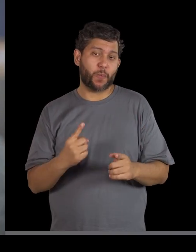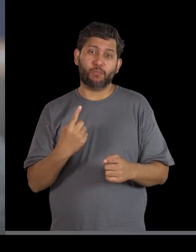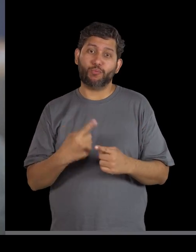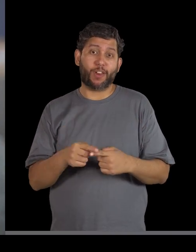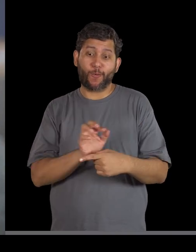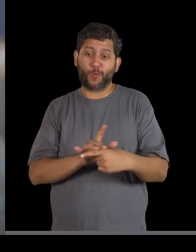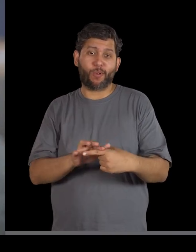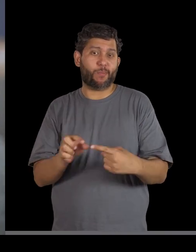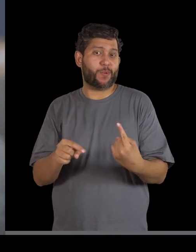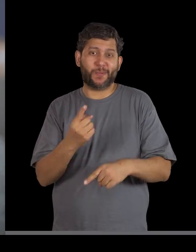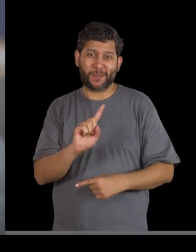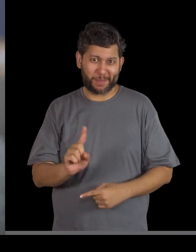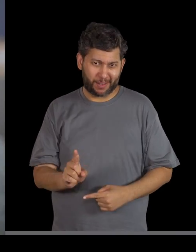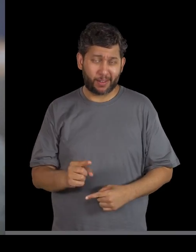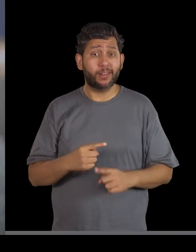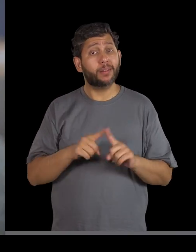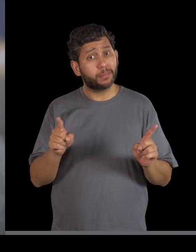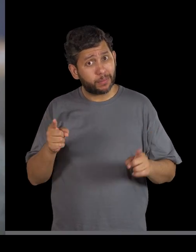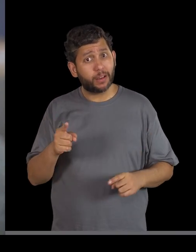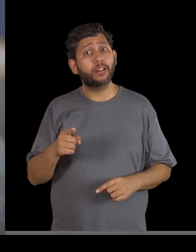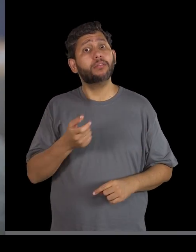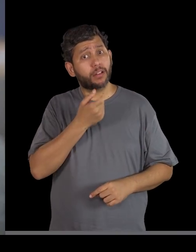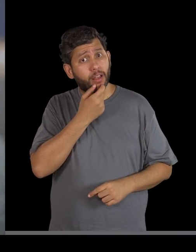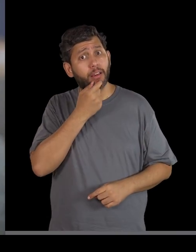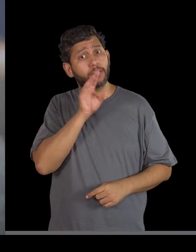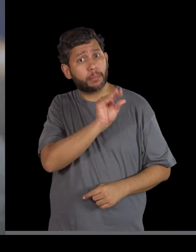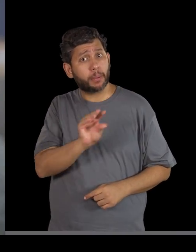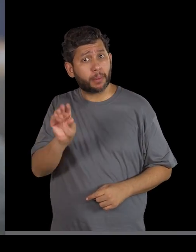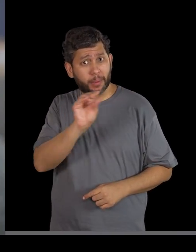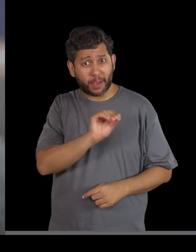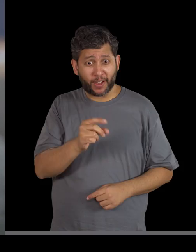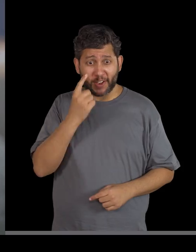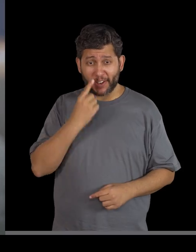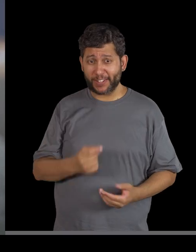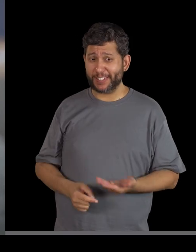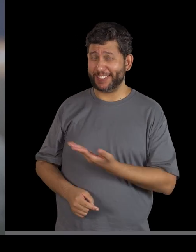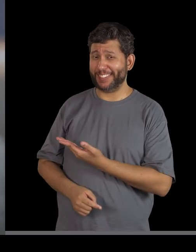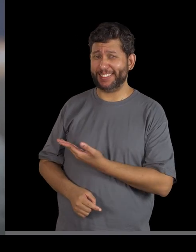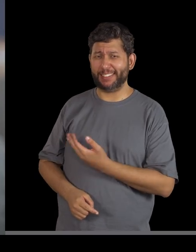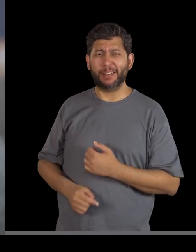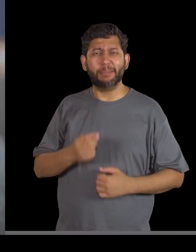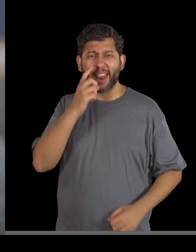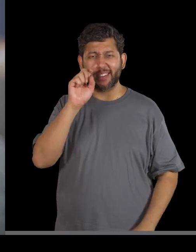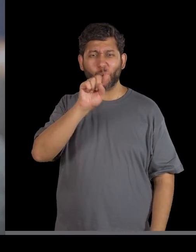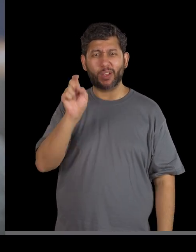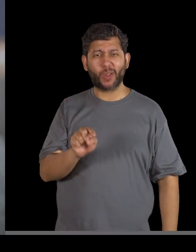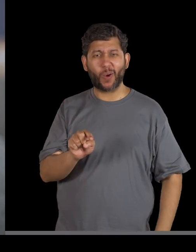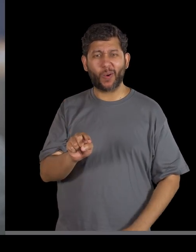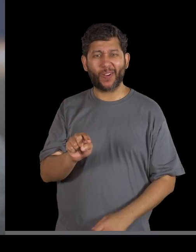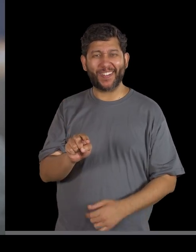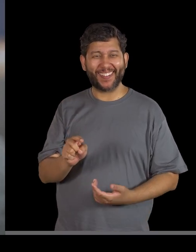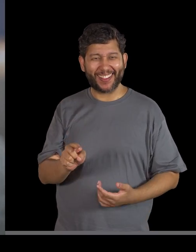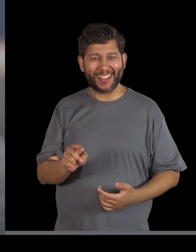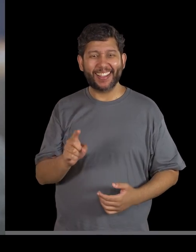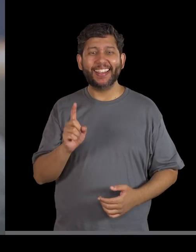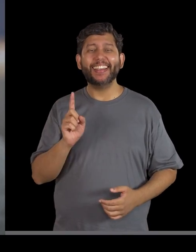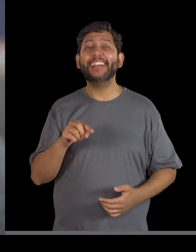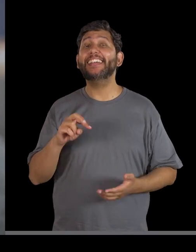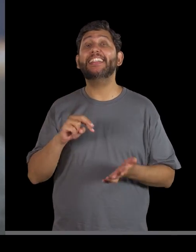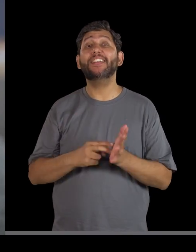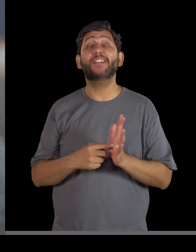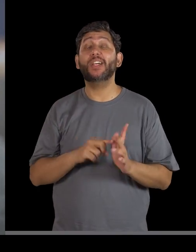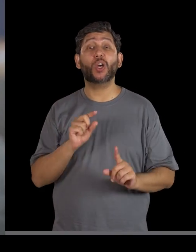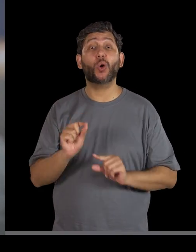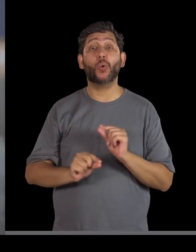um fonema, mas ele acontece na língua, é esse símbolo aqui, que parece um ponto de interrogação, que é o símbolo da